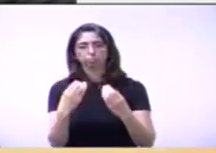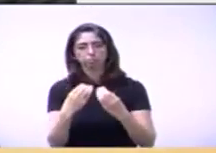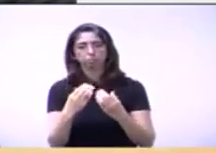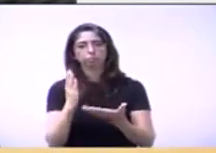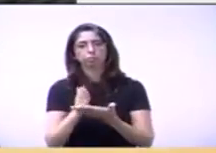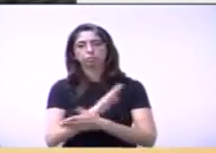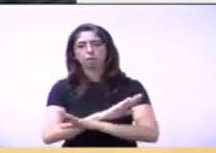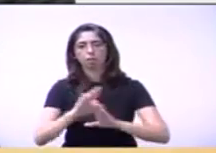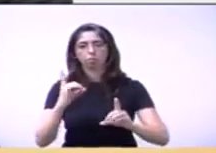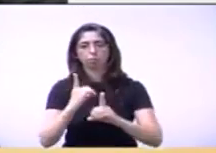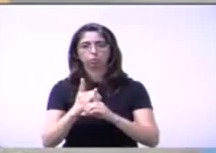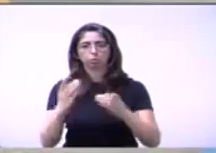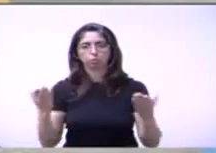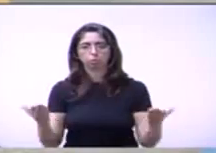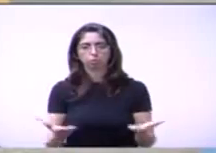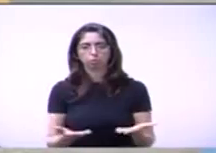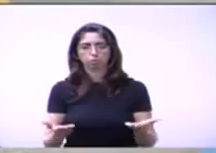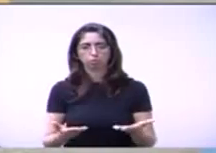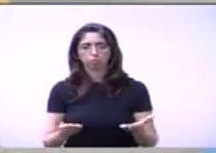encerra os trabalhos desta sessão.